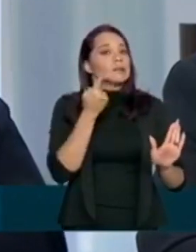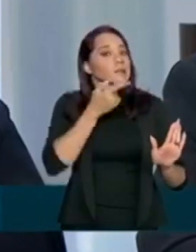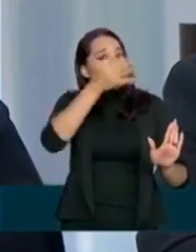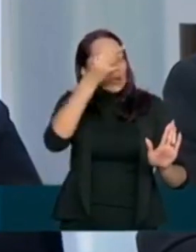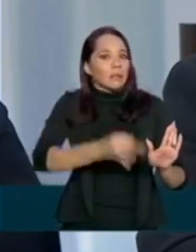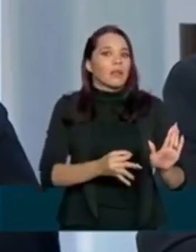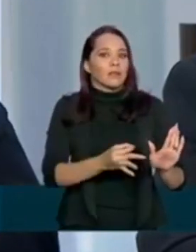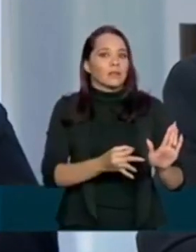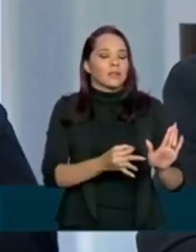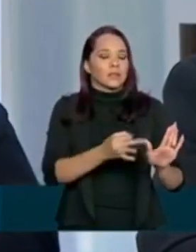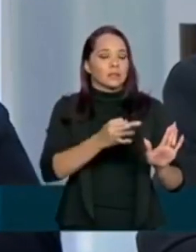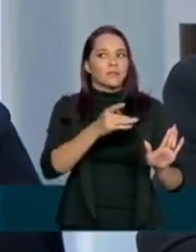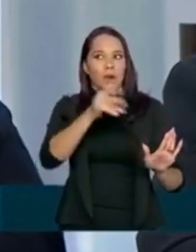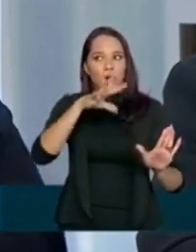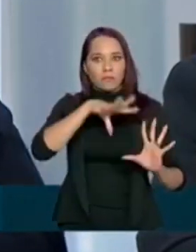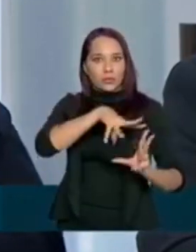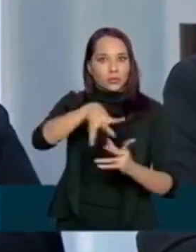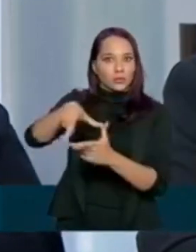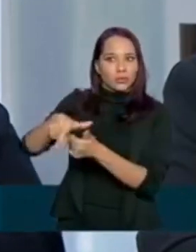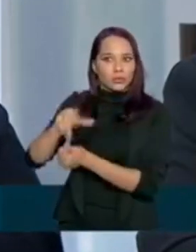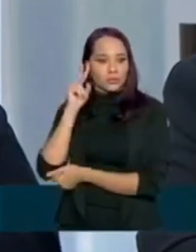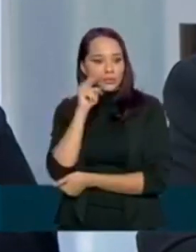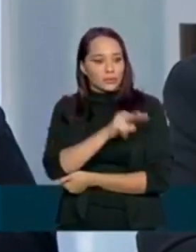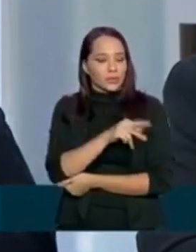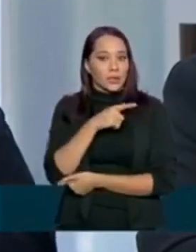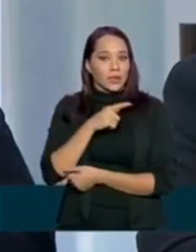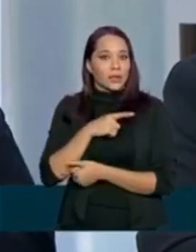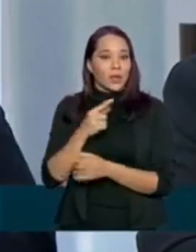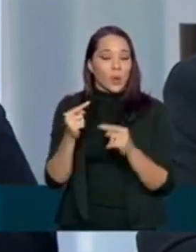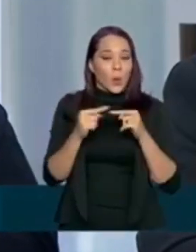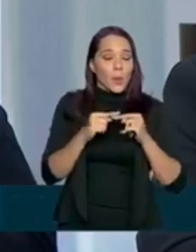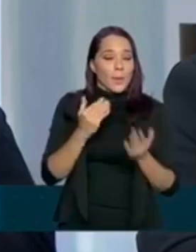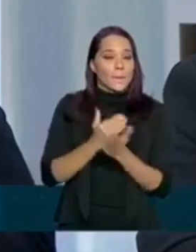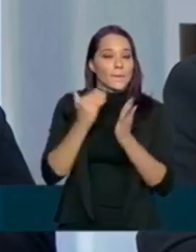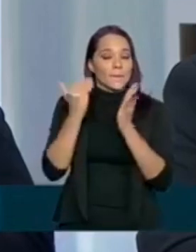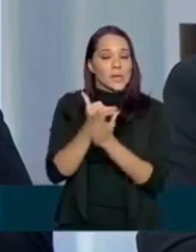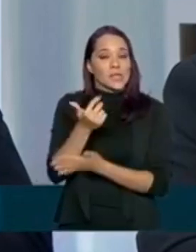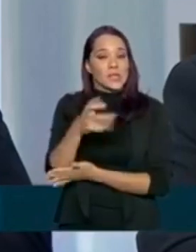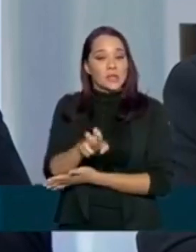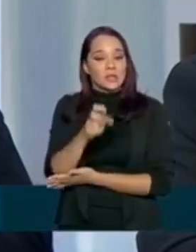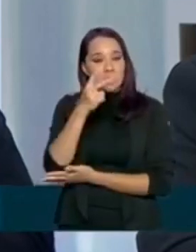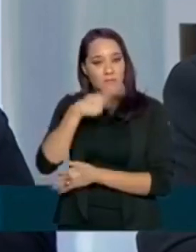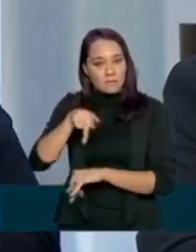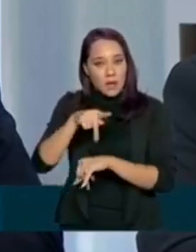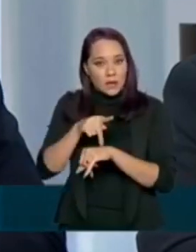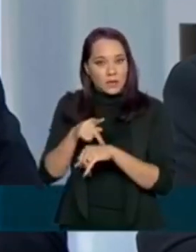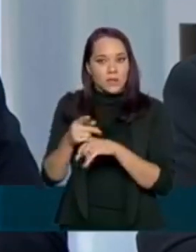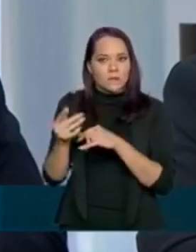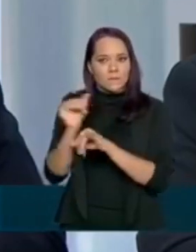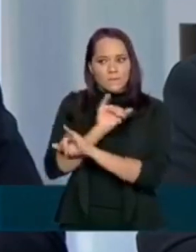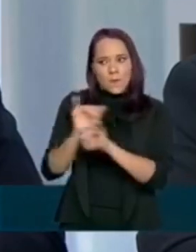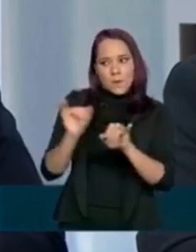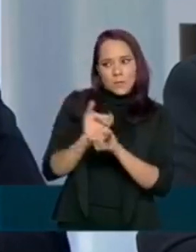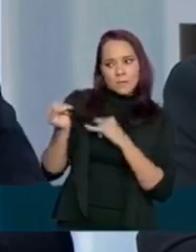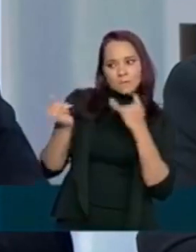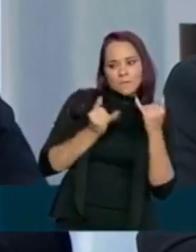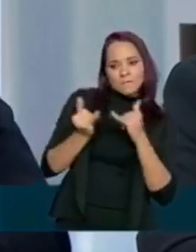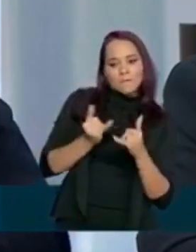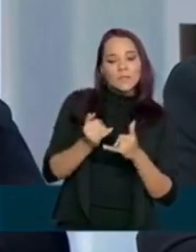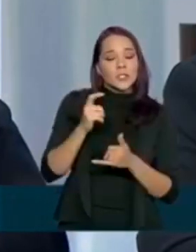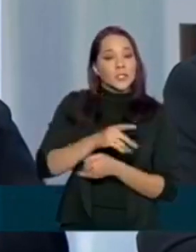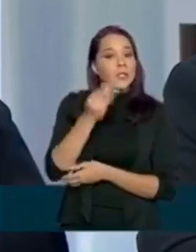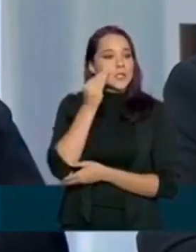dúvida a nível internacional também o tem essa relação com mais 15 países nós trocamos as informações ao mesmo tempo nós estamos testando